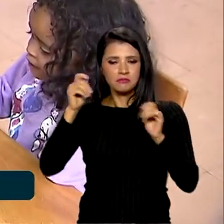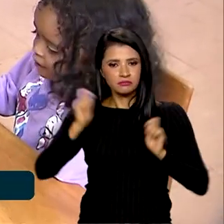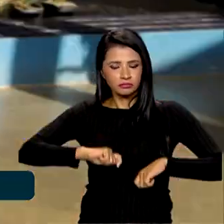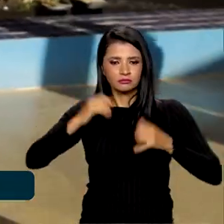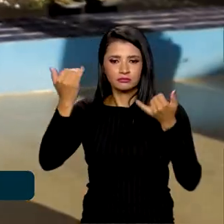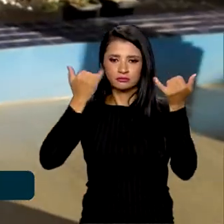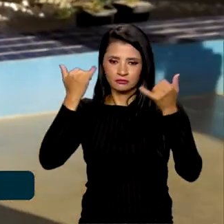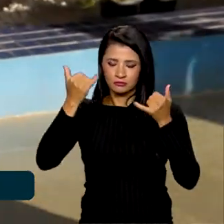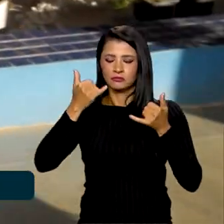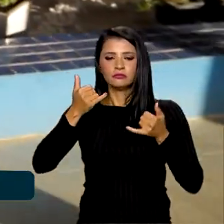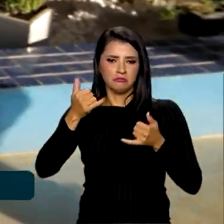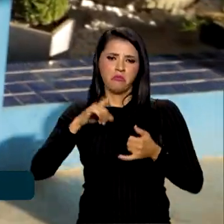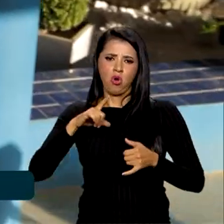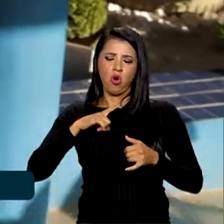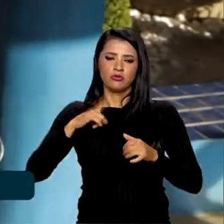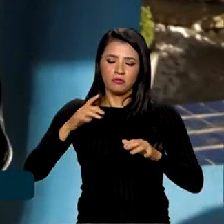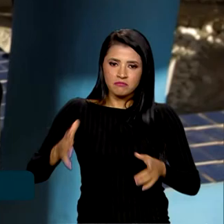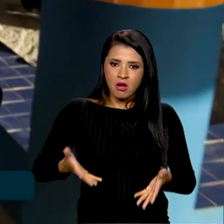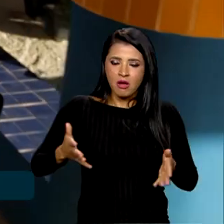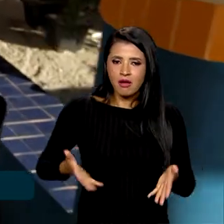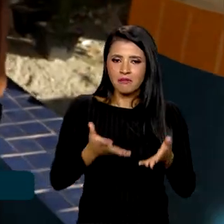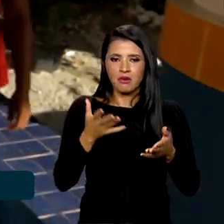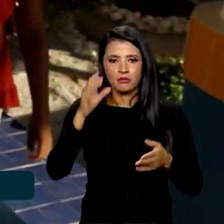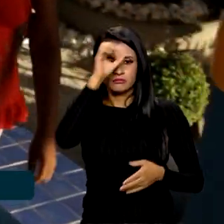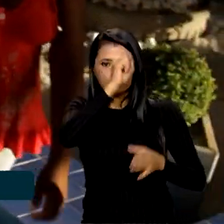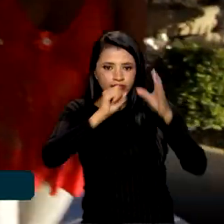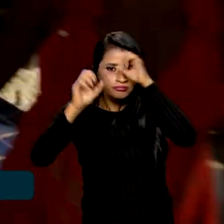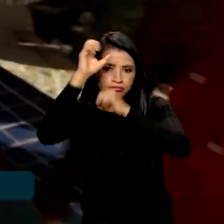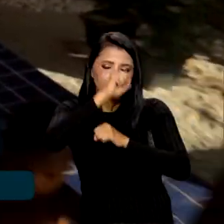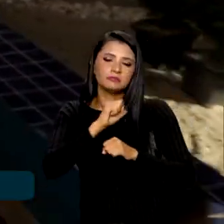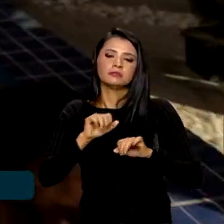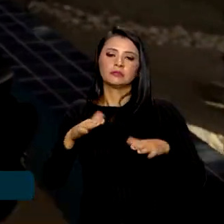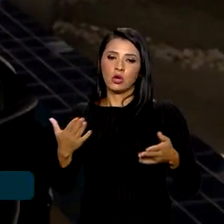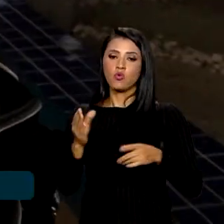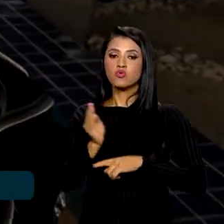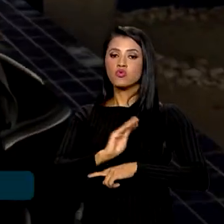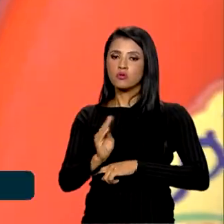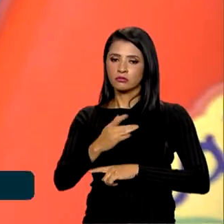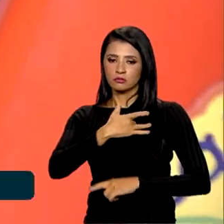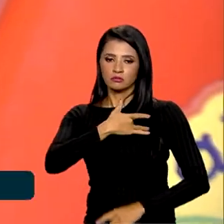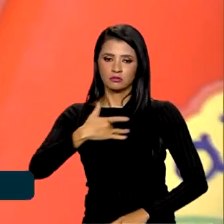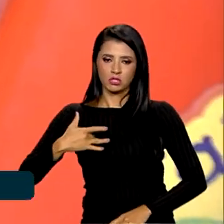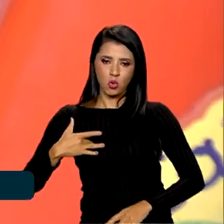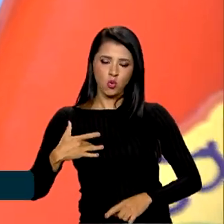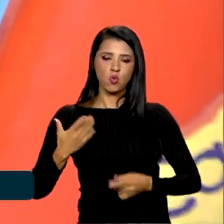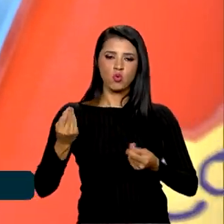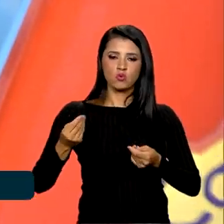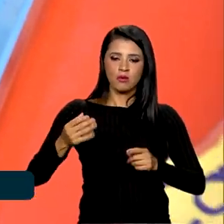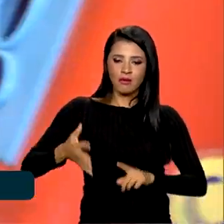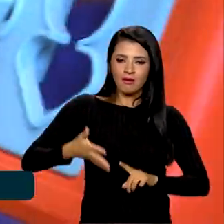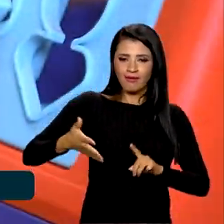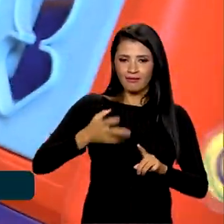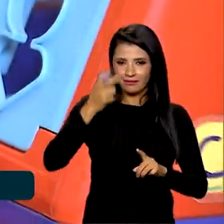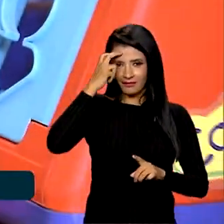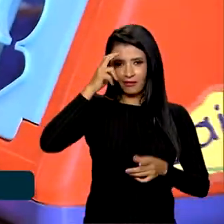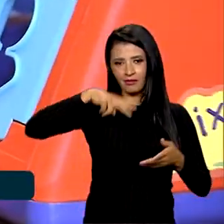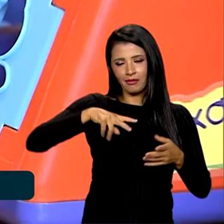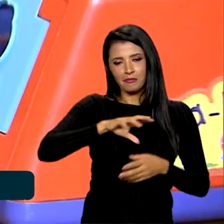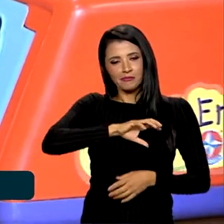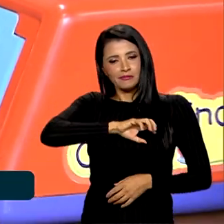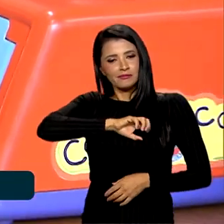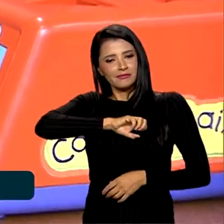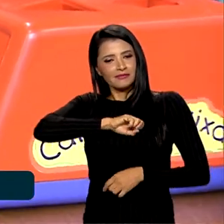um grande volume de estímulos para o aprendizado então o cuidado com a saúde os estímulos intelectuais e o amor